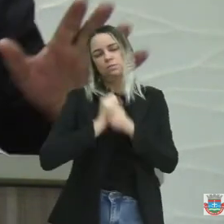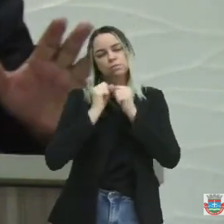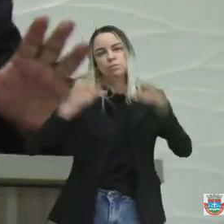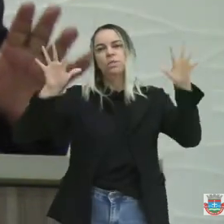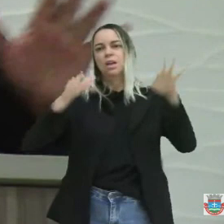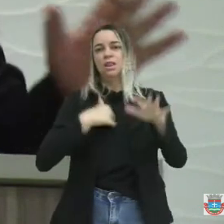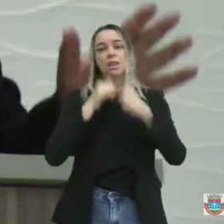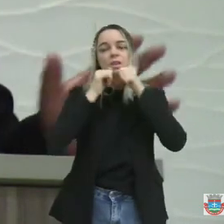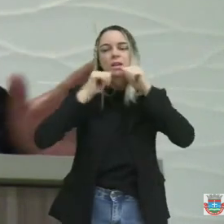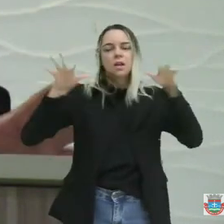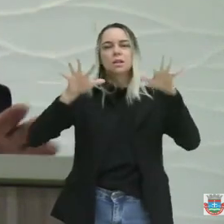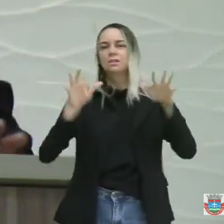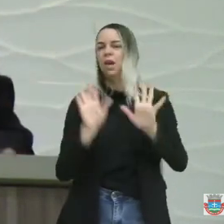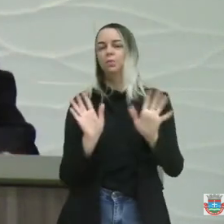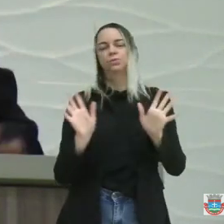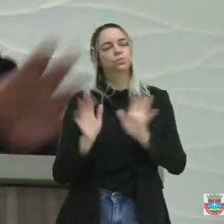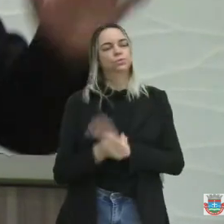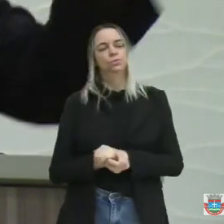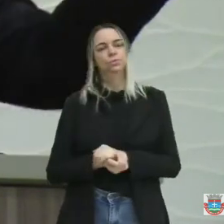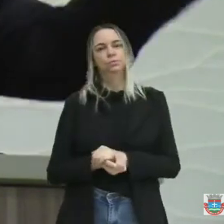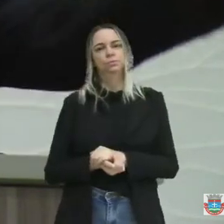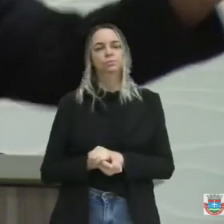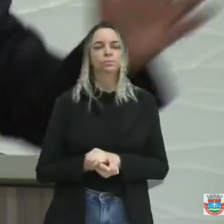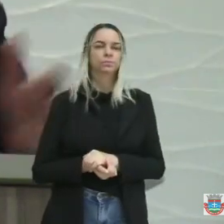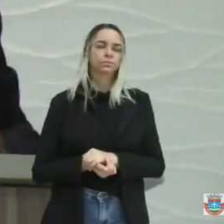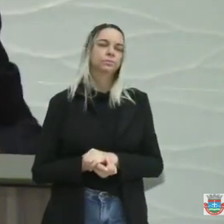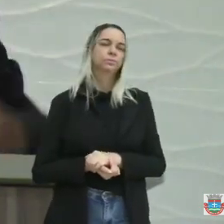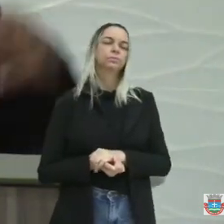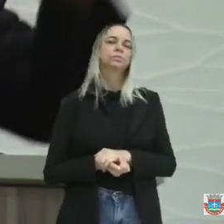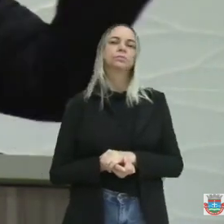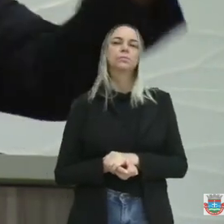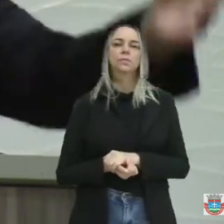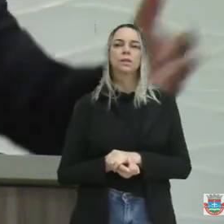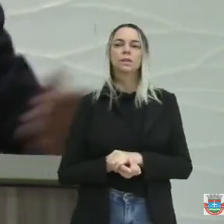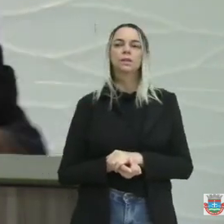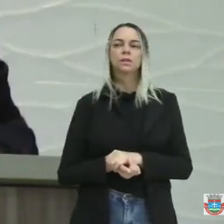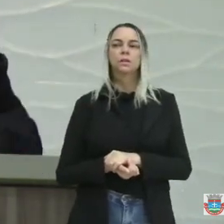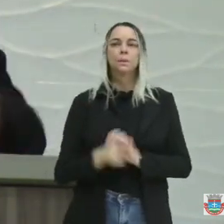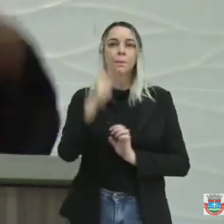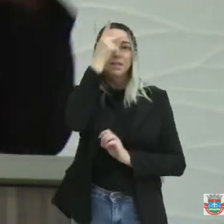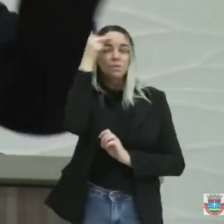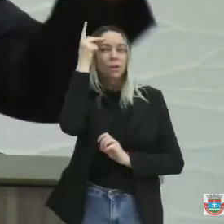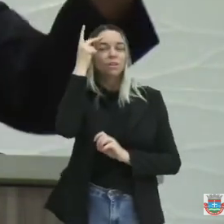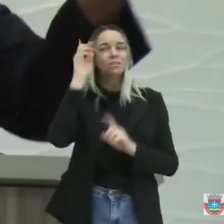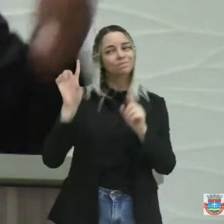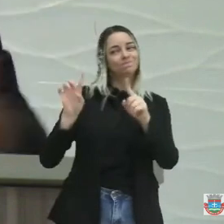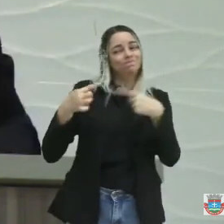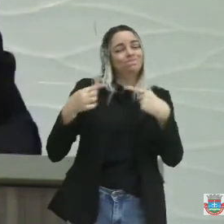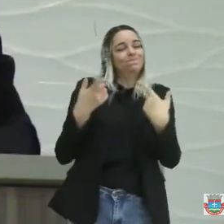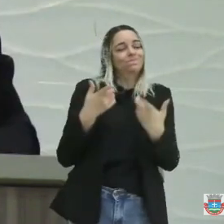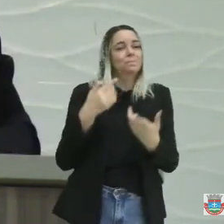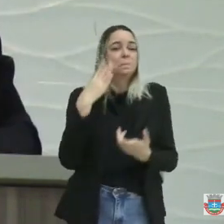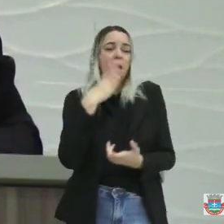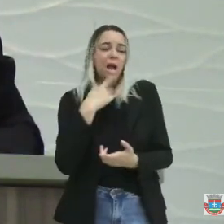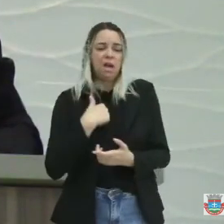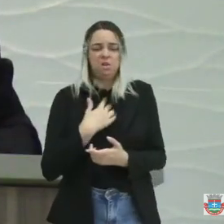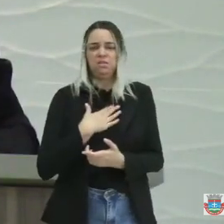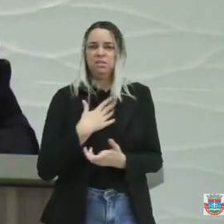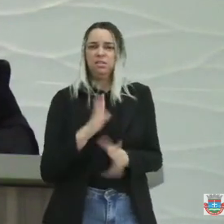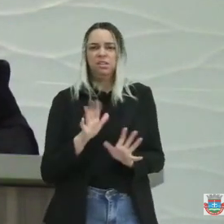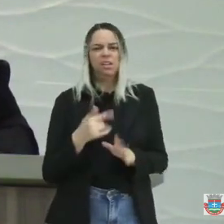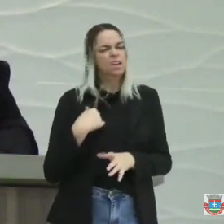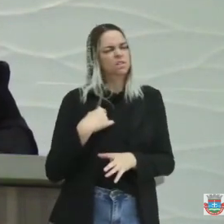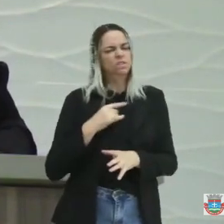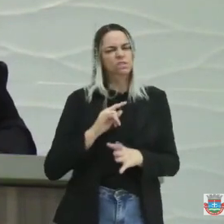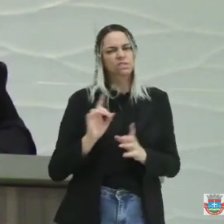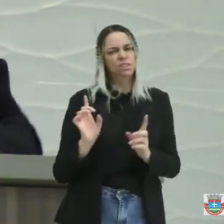eu não coloco, nem escuto. De vez em quando o pessoal manda o áudio, o pessoal falando mal de mim, que eu não tenho nada contra. É